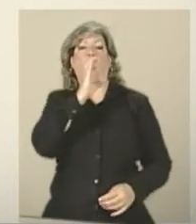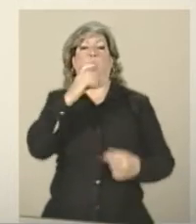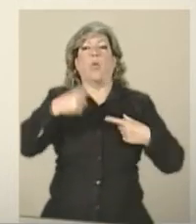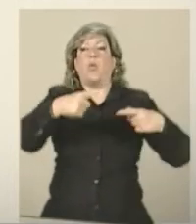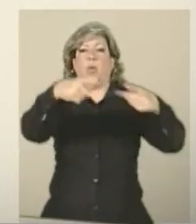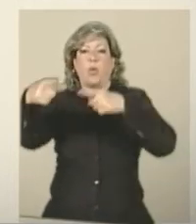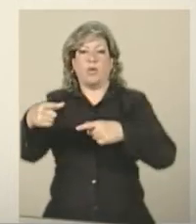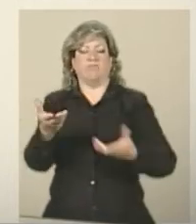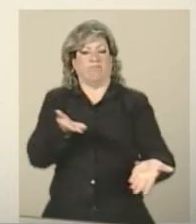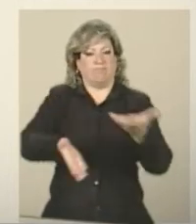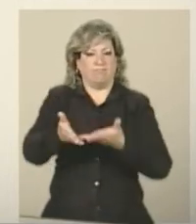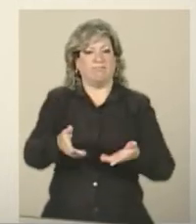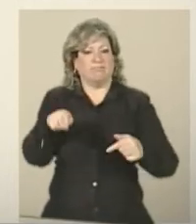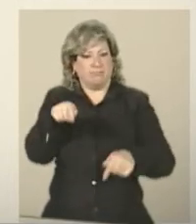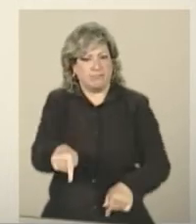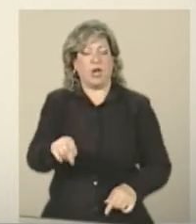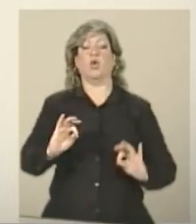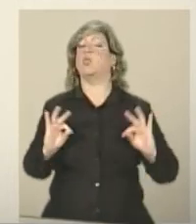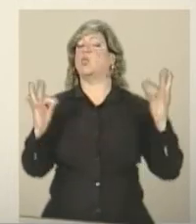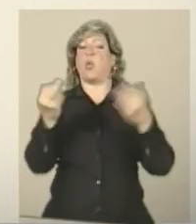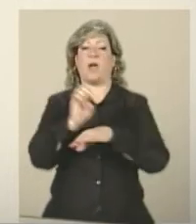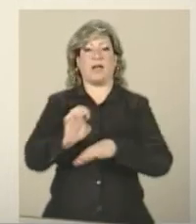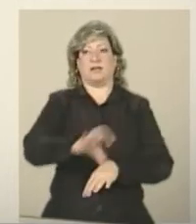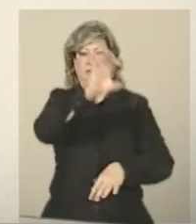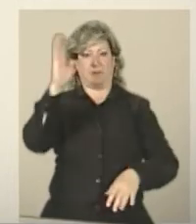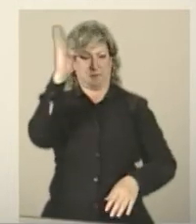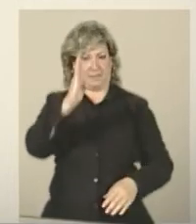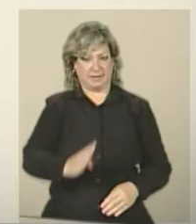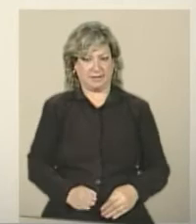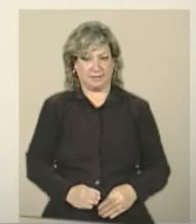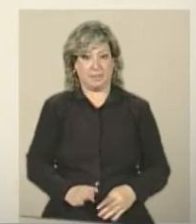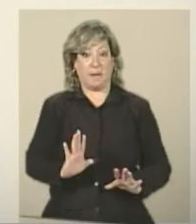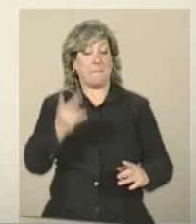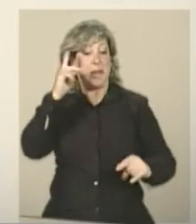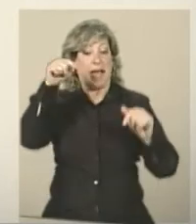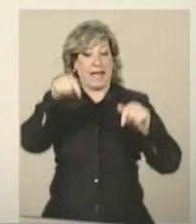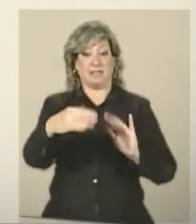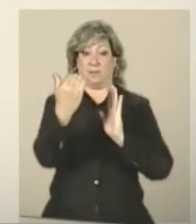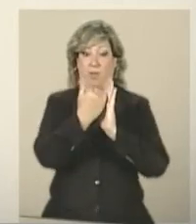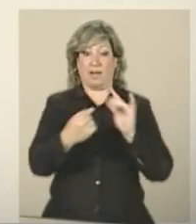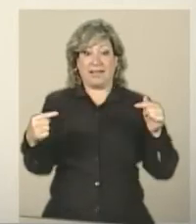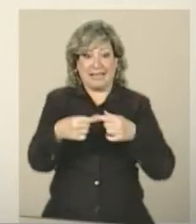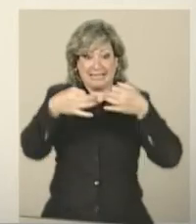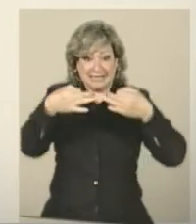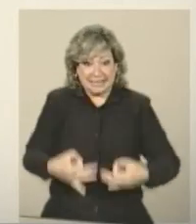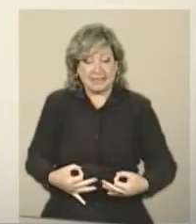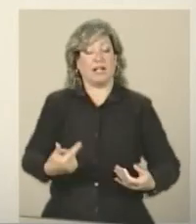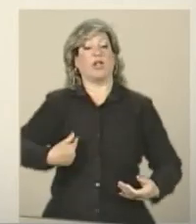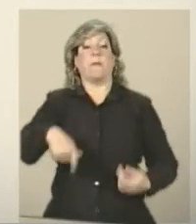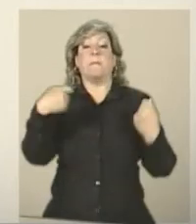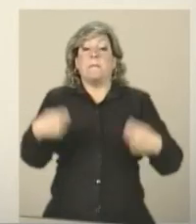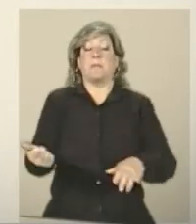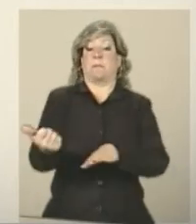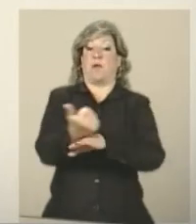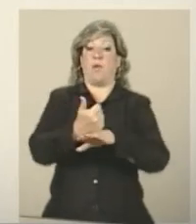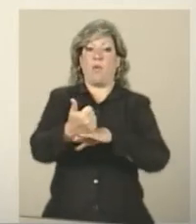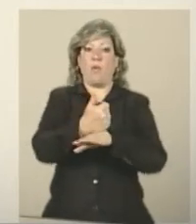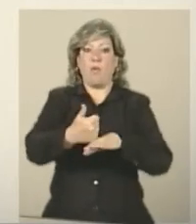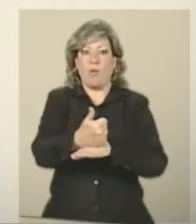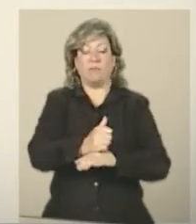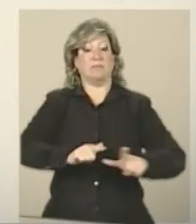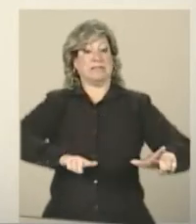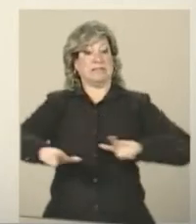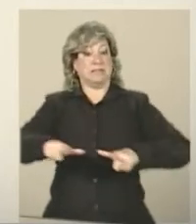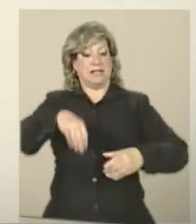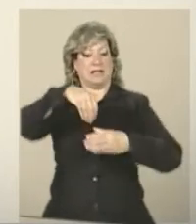atendidas em todos os Estados da Federação para esse programa dá certo precisamos melhorar a